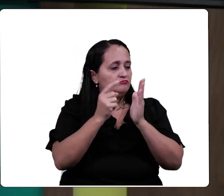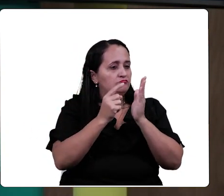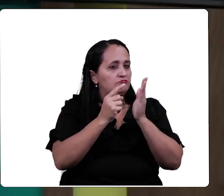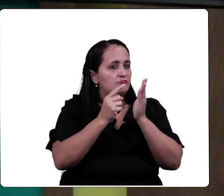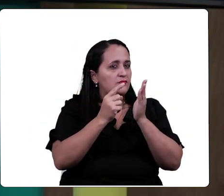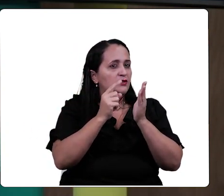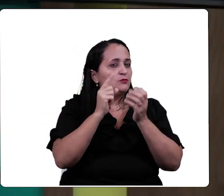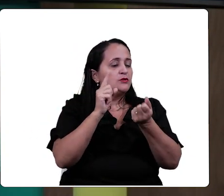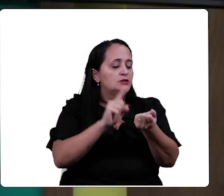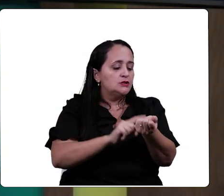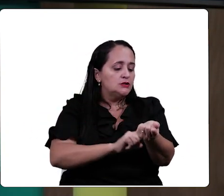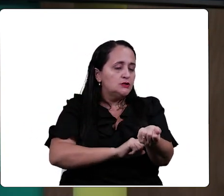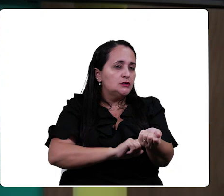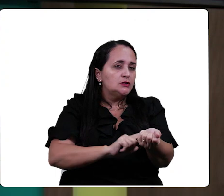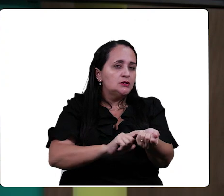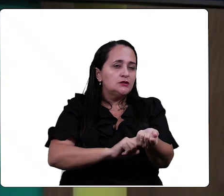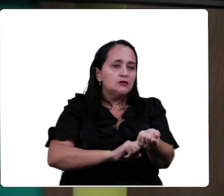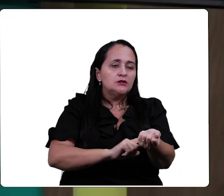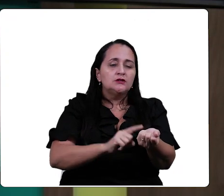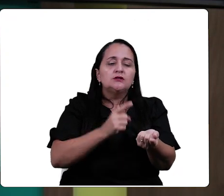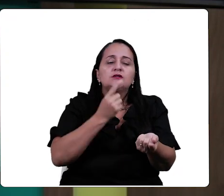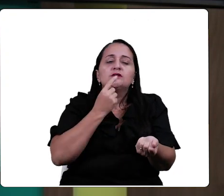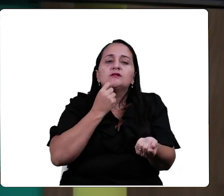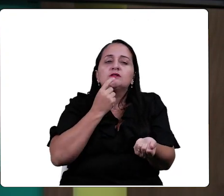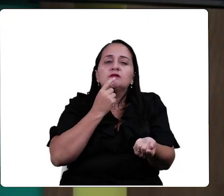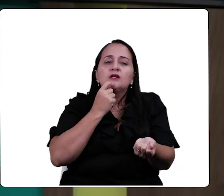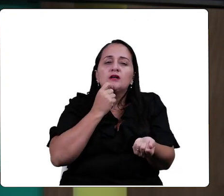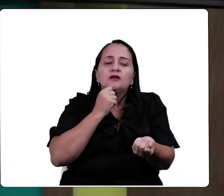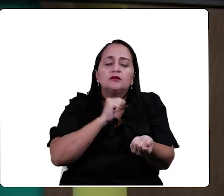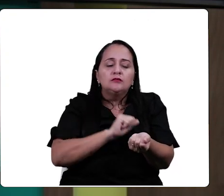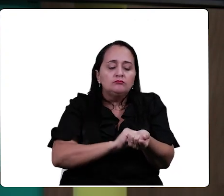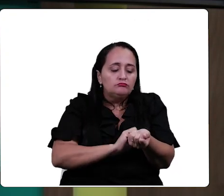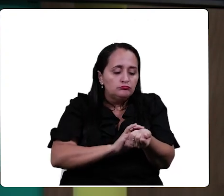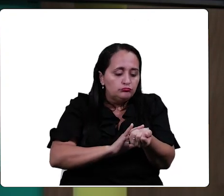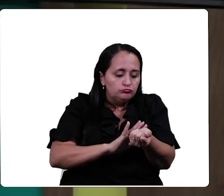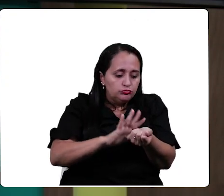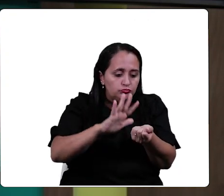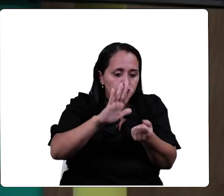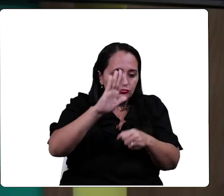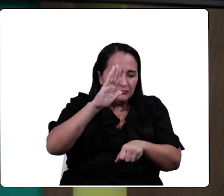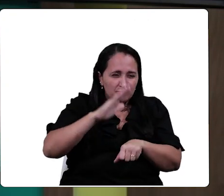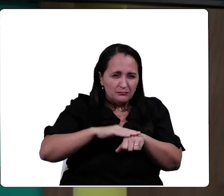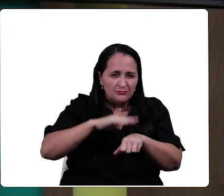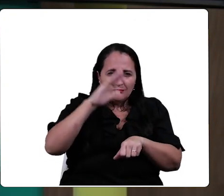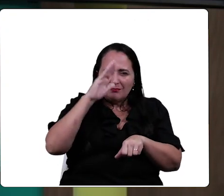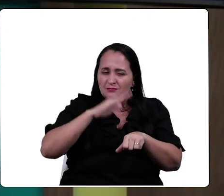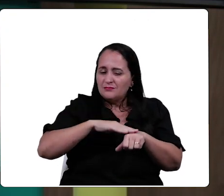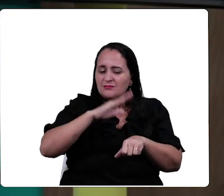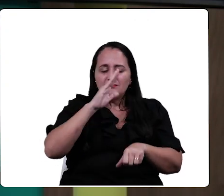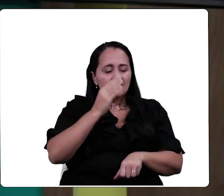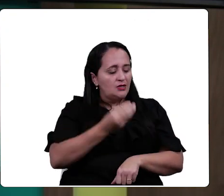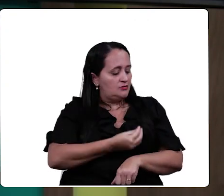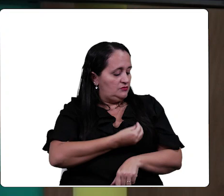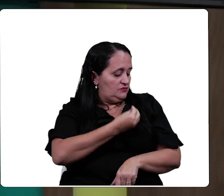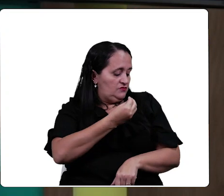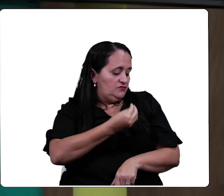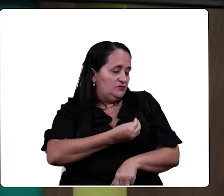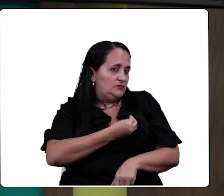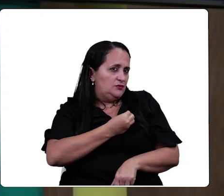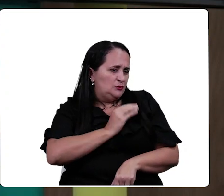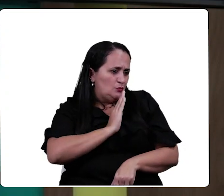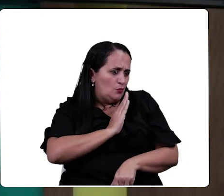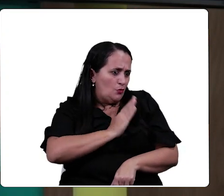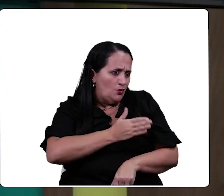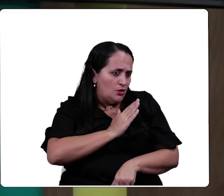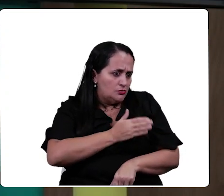Os corações não podem parar. Outra linguagem é a não